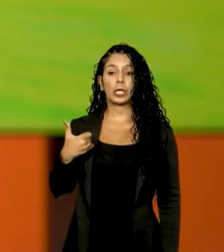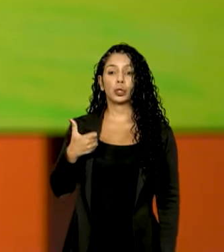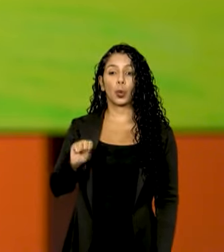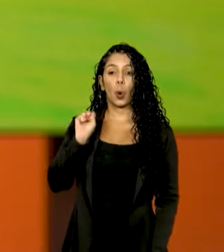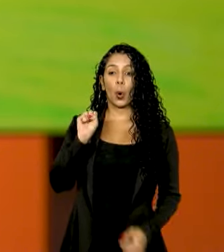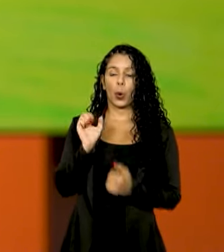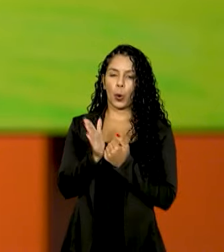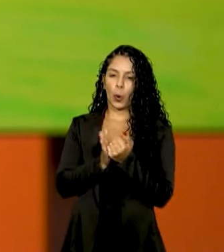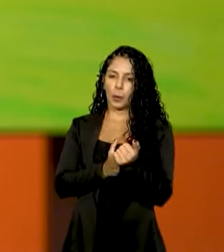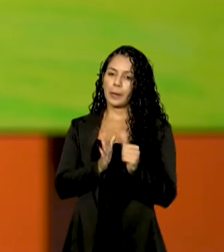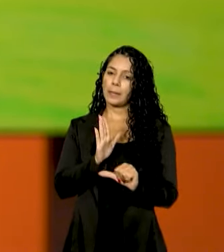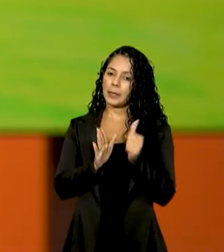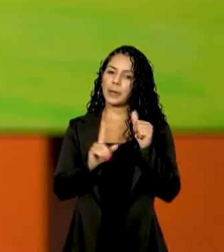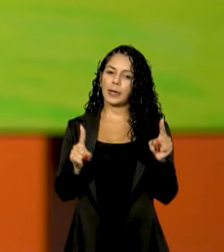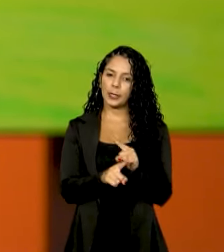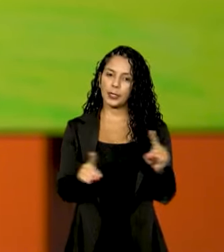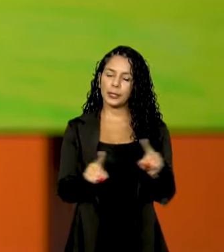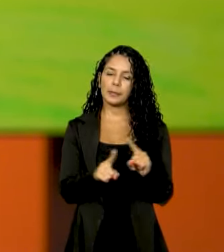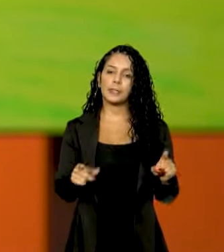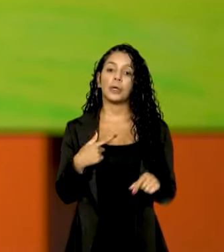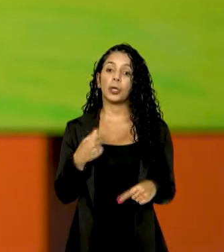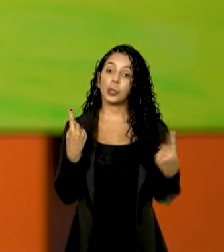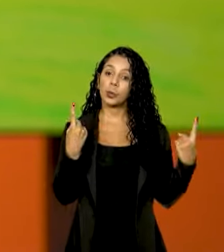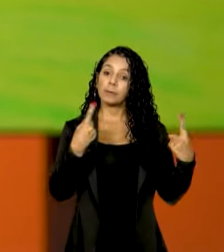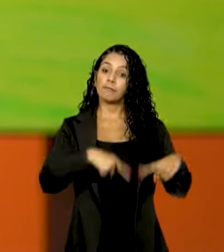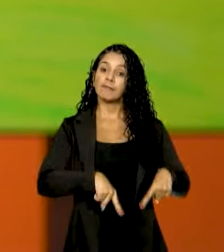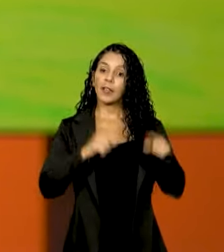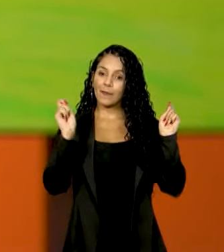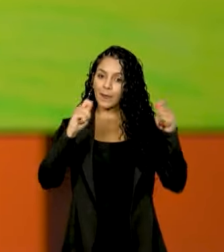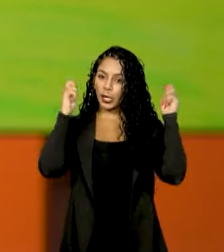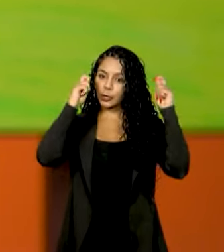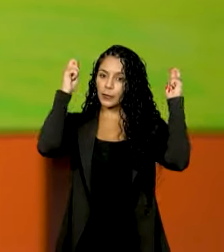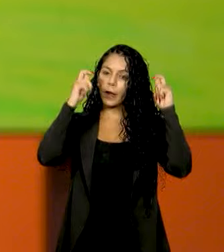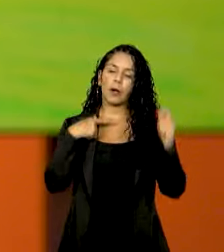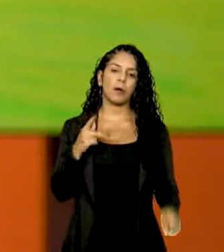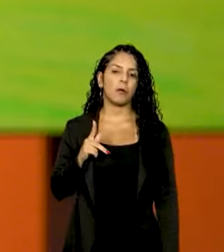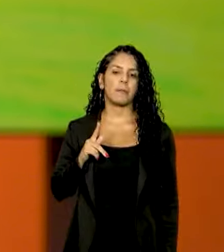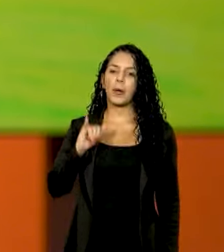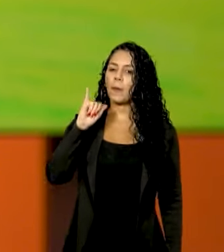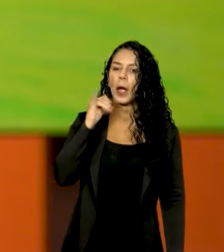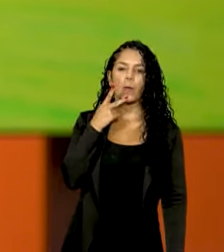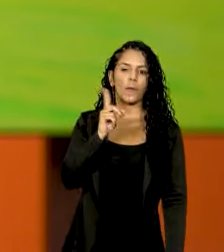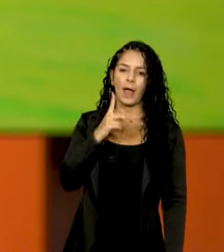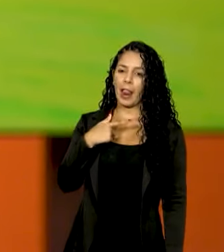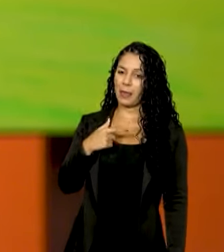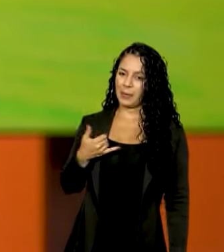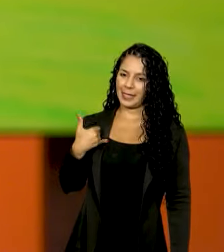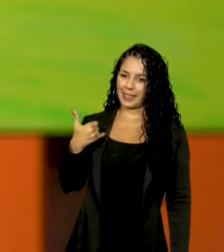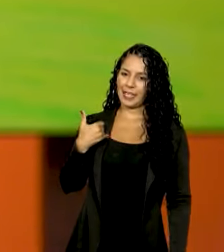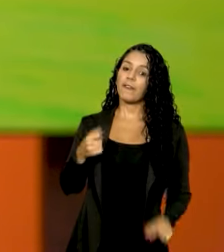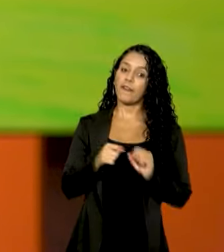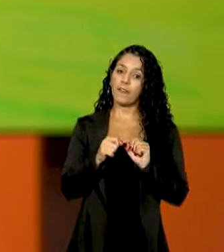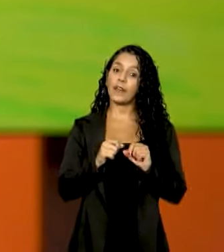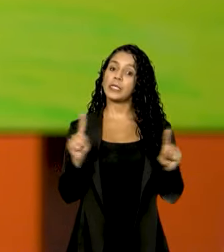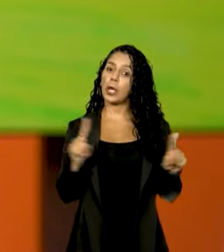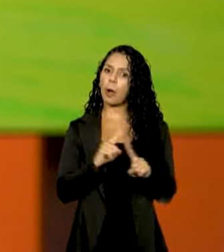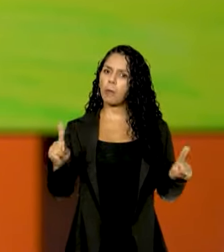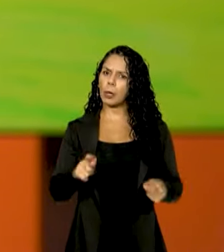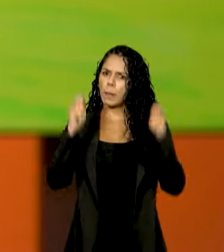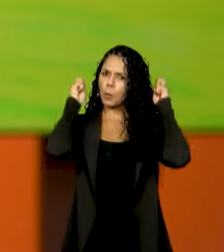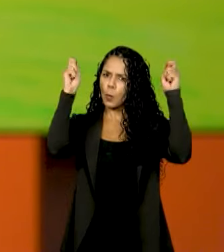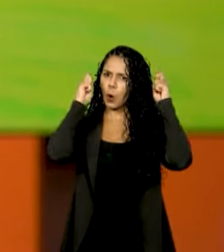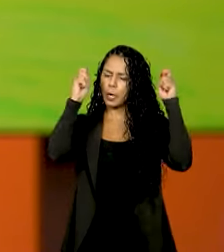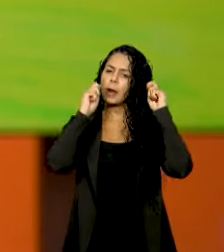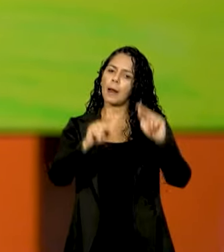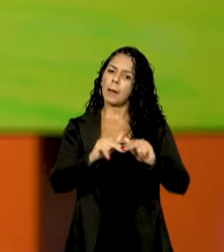anos, minhas primeiras canções. Eu concorria a festival, meu pai não dizia a minha idade. Eu fazia músicas de protesto por causa